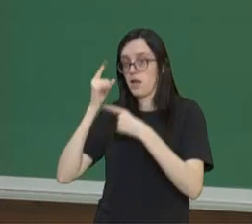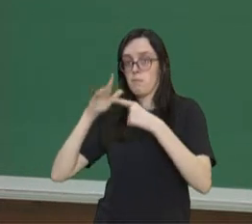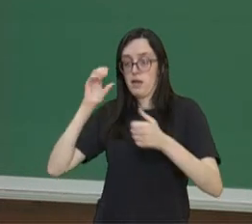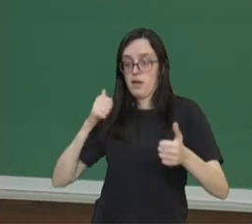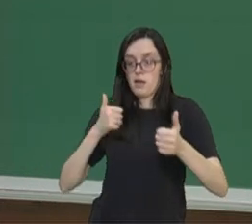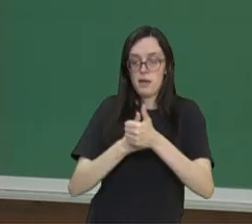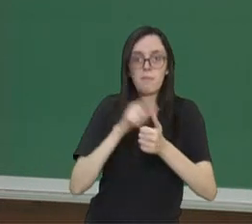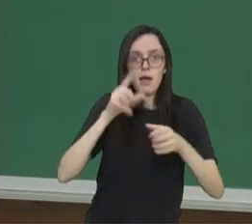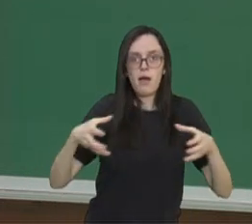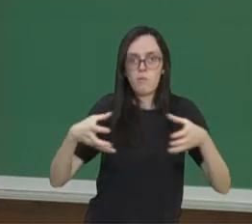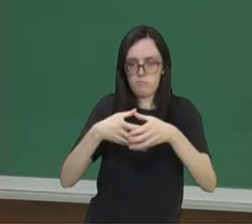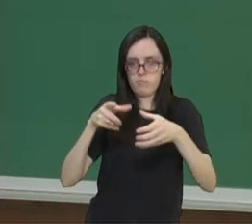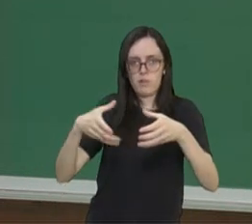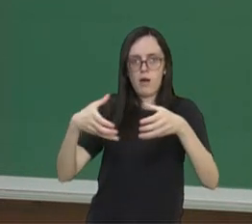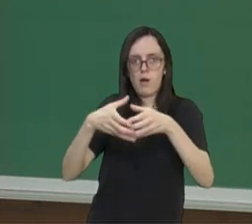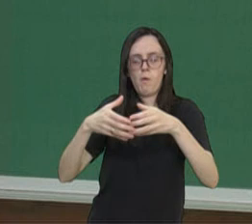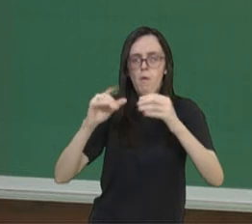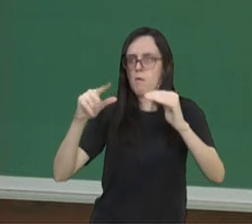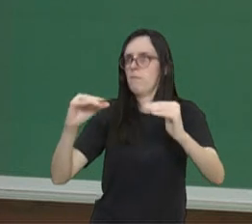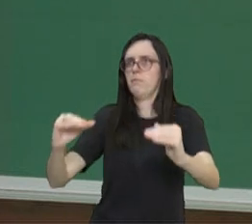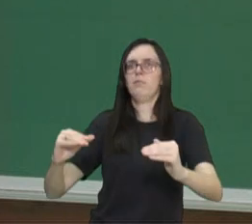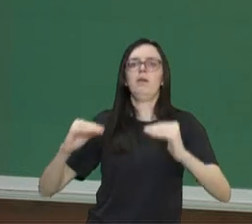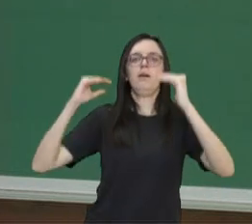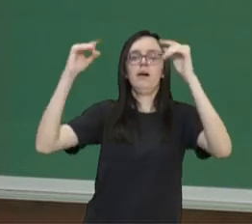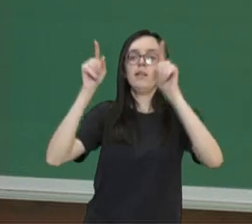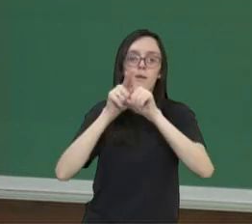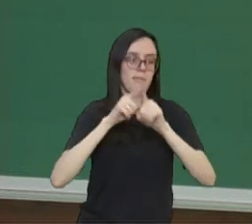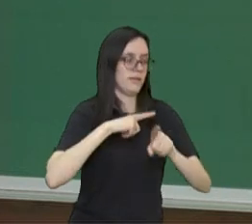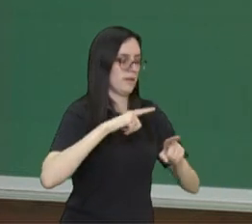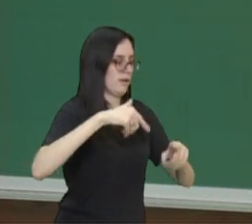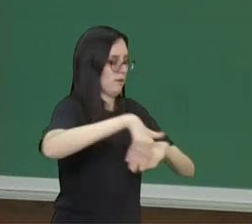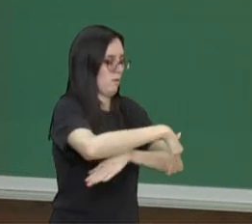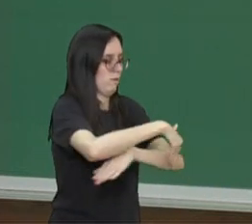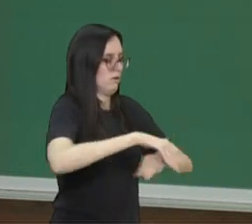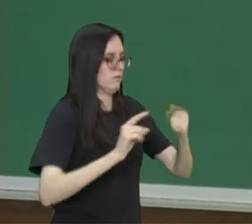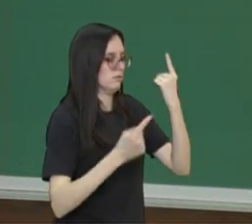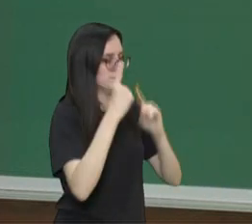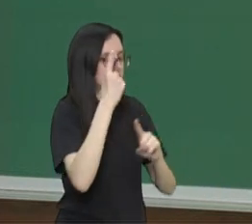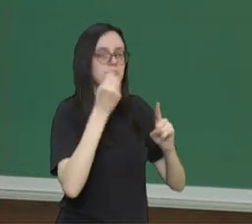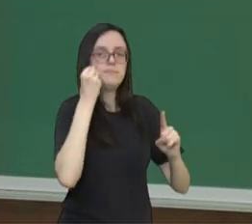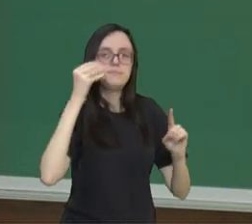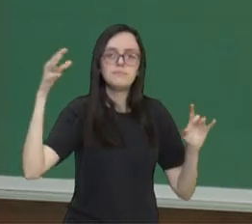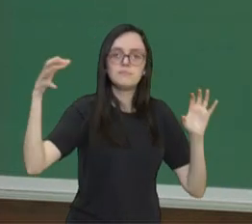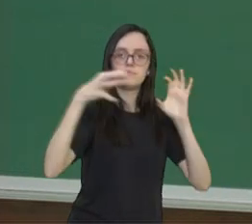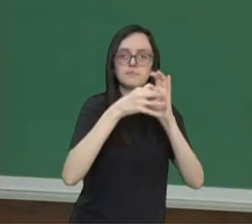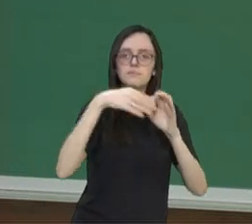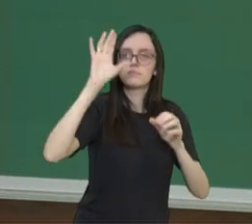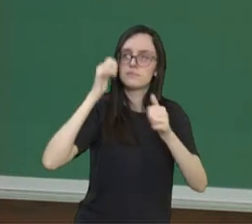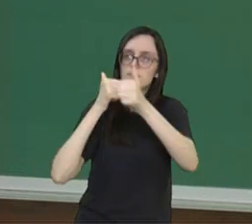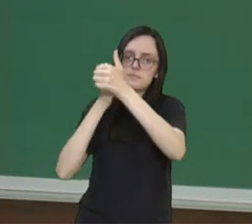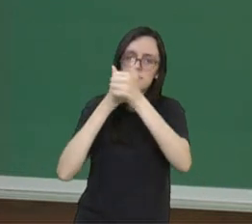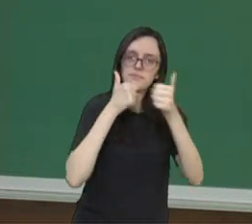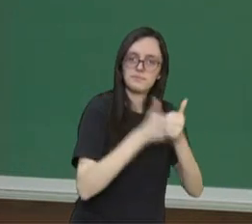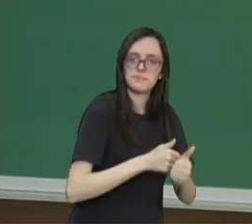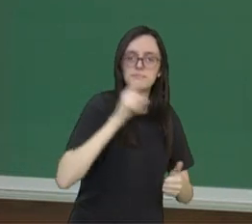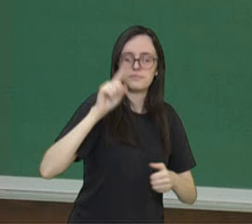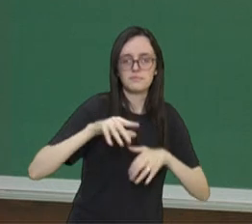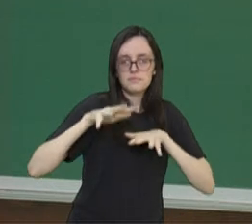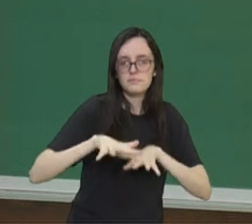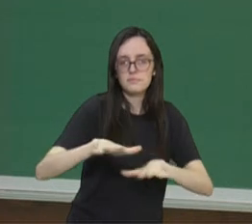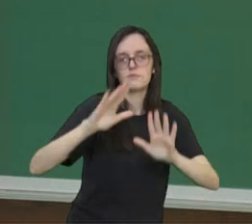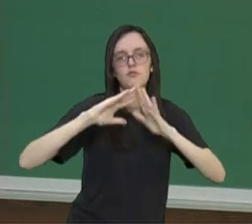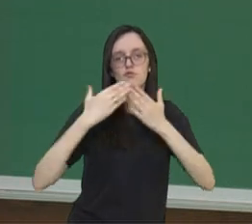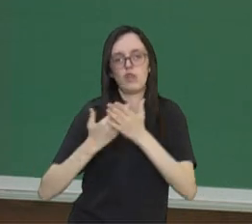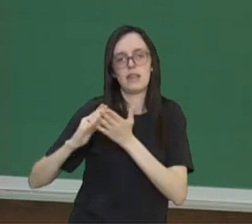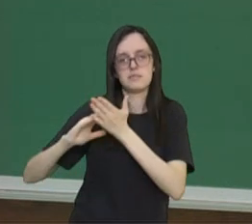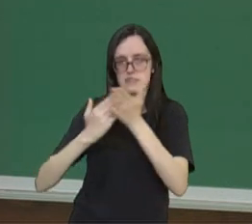que era de uma elite, com o carnaval de rua do restante da população, tudo isso aproximado agora nos desfiles das escolas